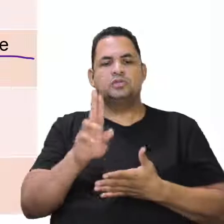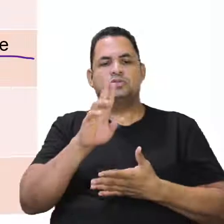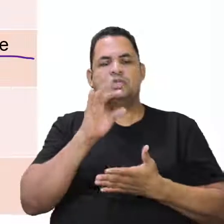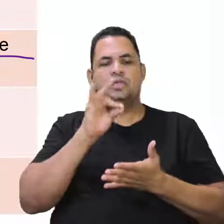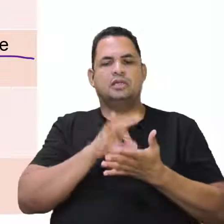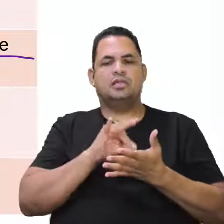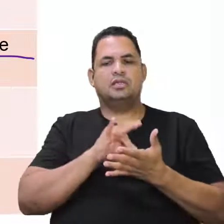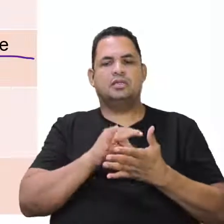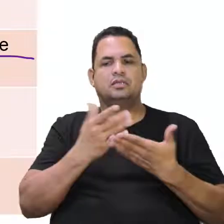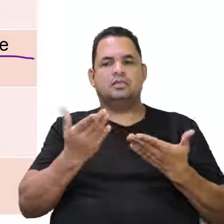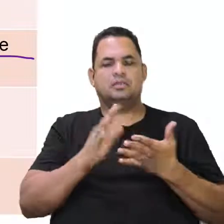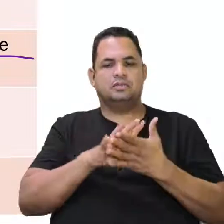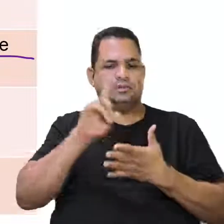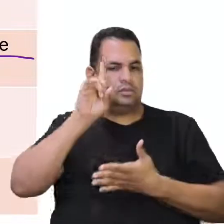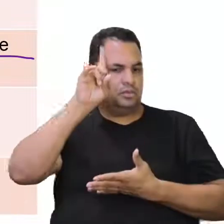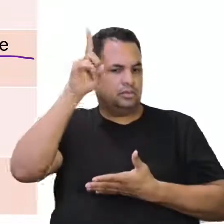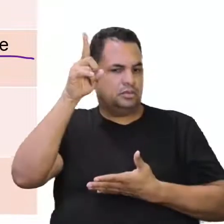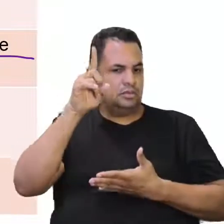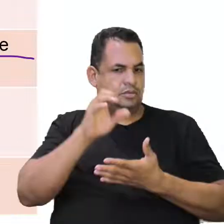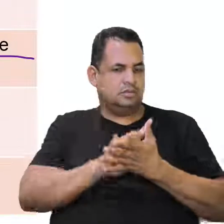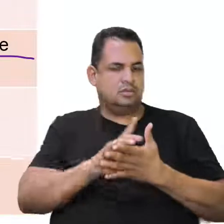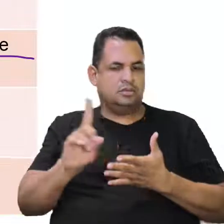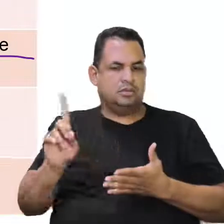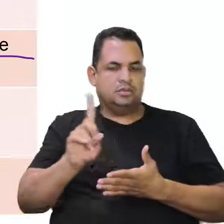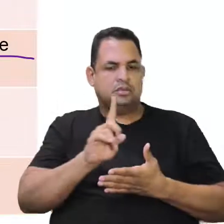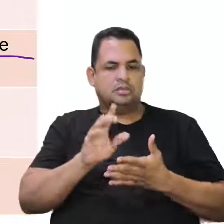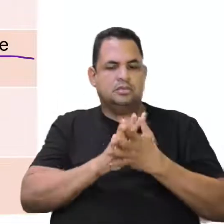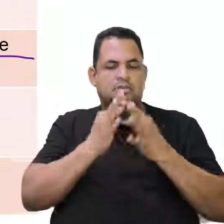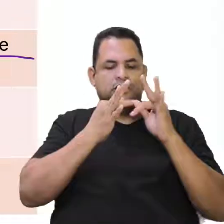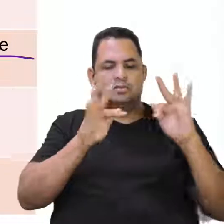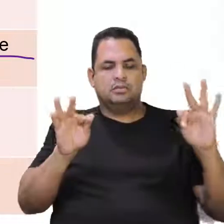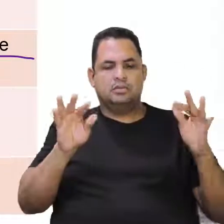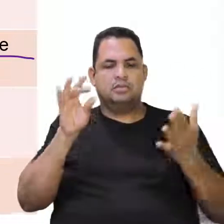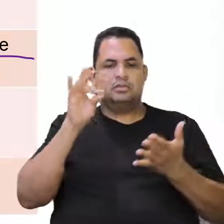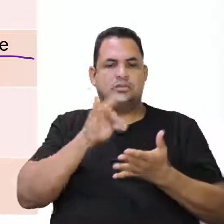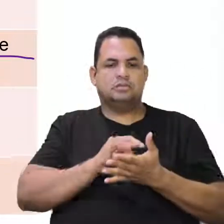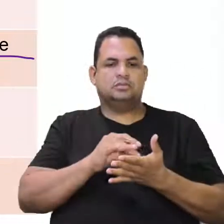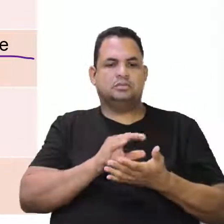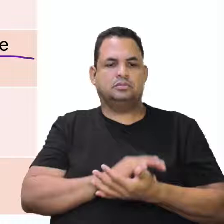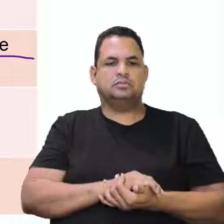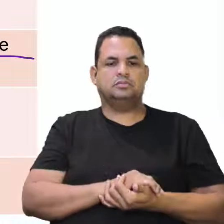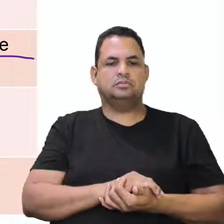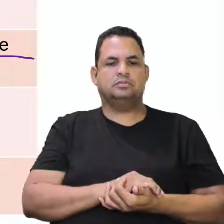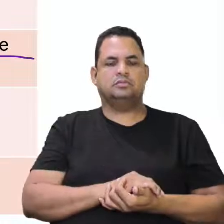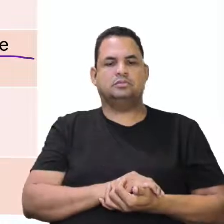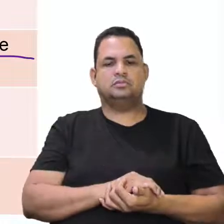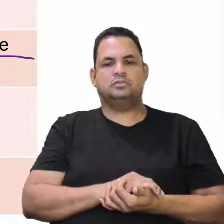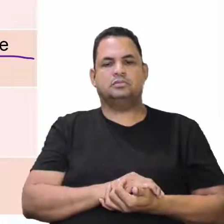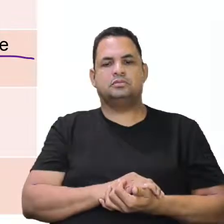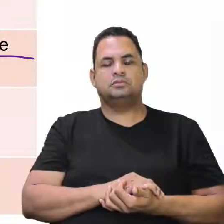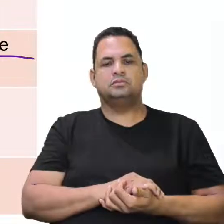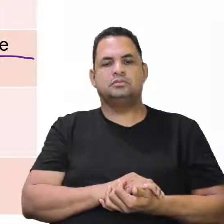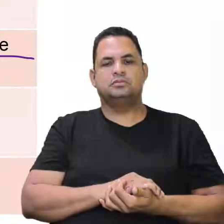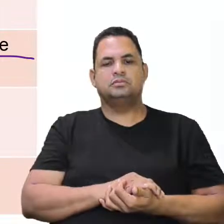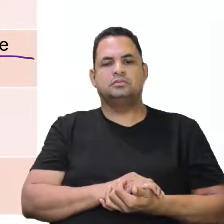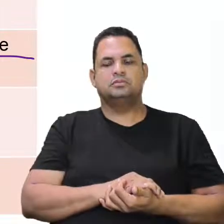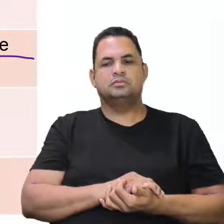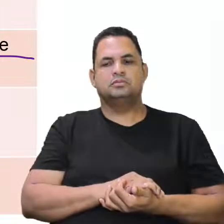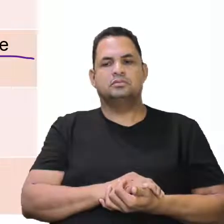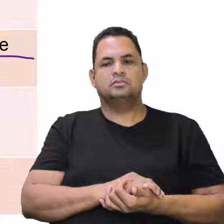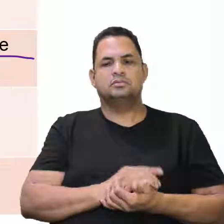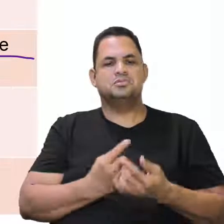afirmativas para dar a ideia de quê? De negação numa frase afirmativa. Nowhere is perfect.